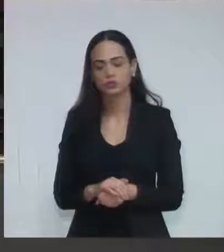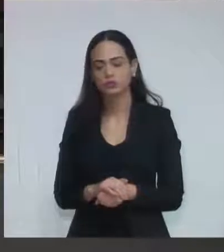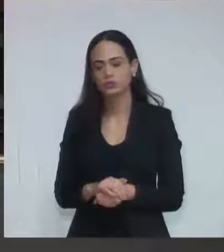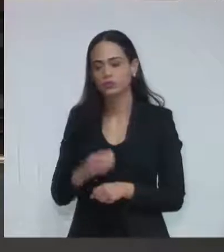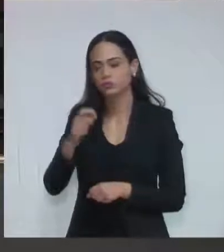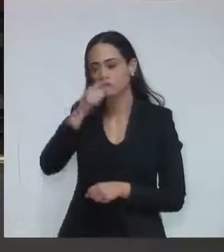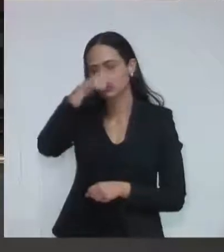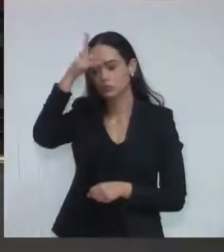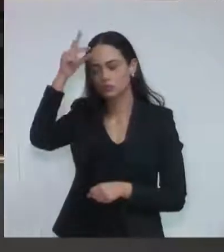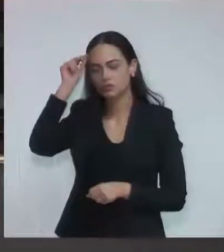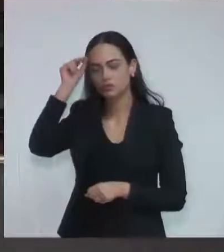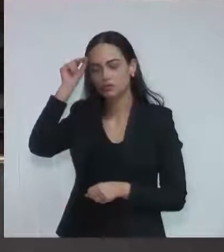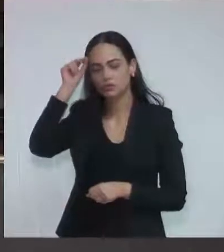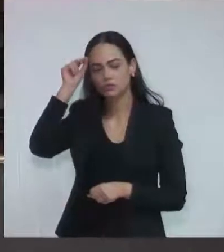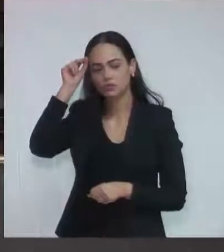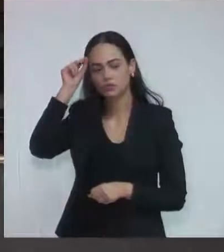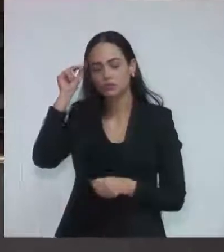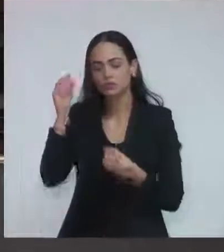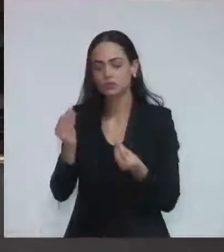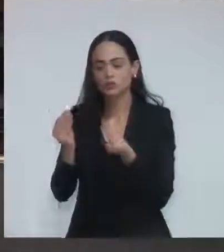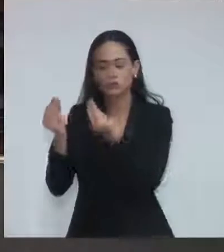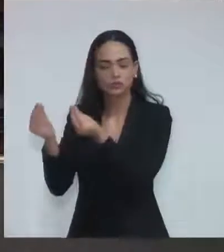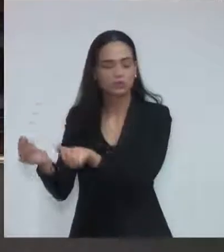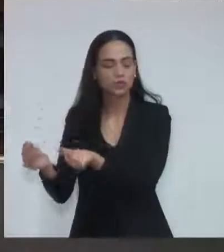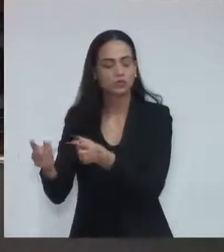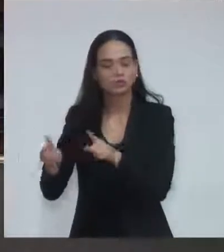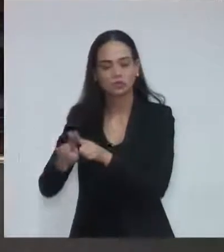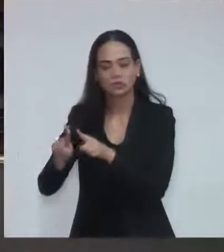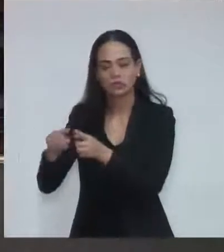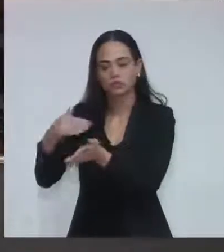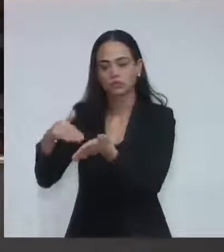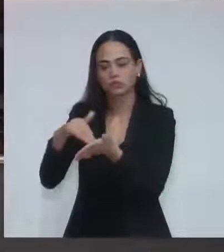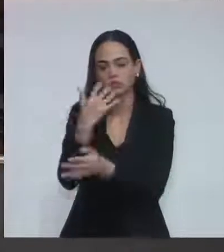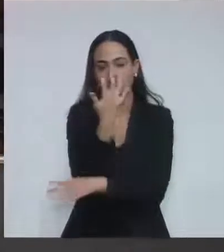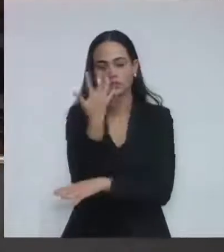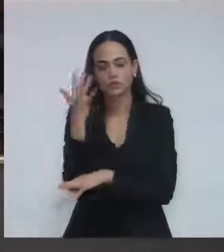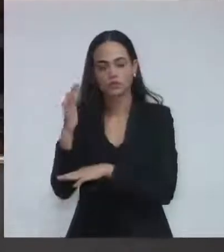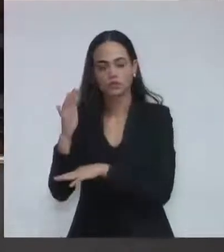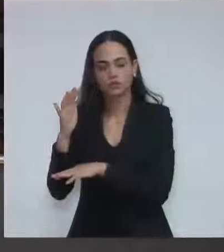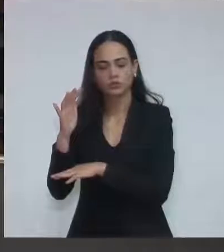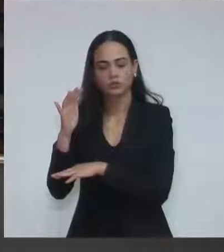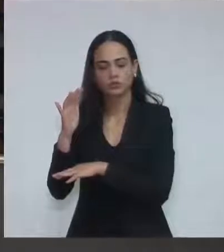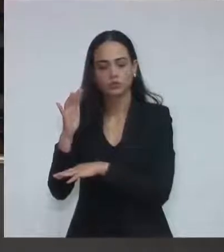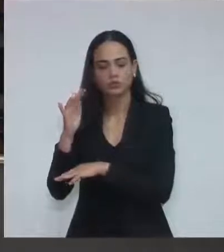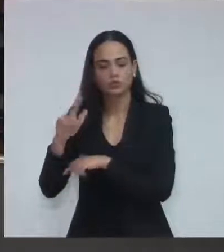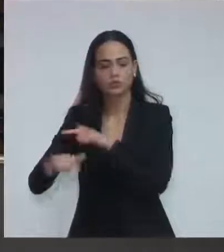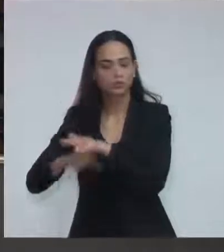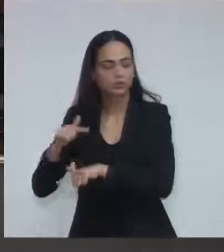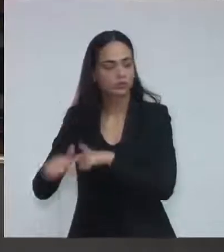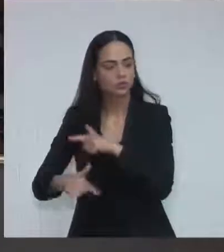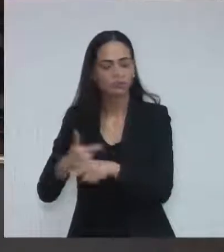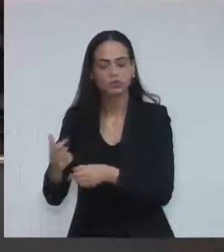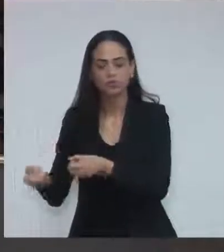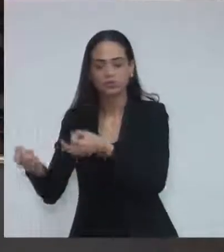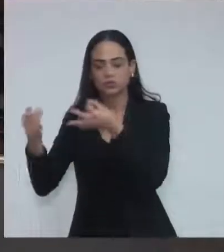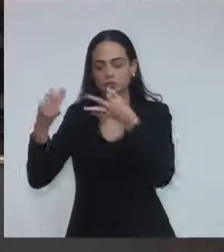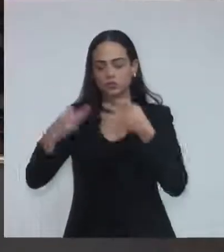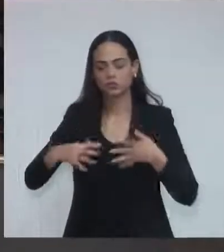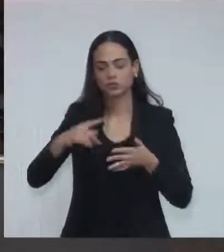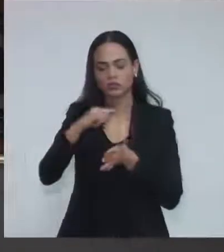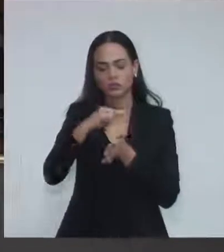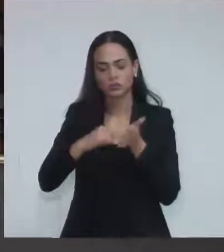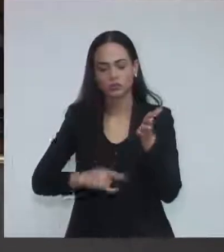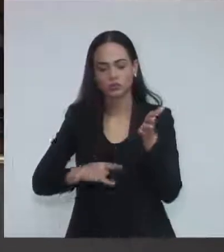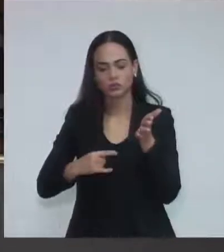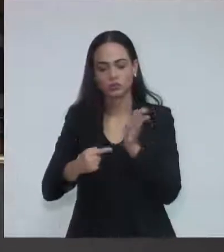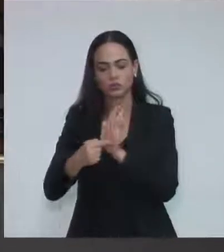prefeito municipal e os secretários municipais de Meio Ambiente, Urbanismo e Obras, para que prestem as informações, com cópia de documentos, acerca